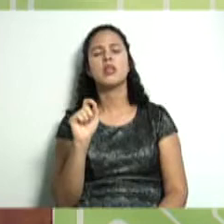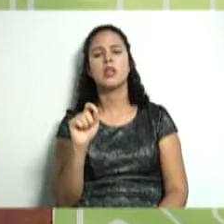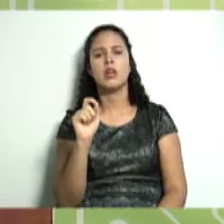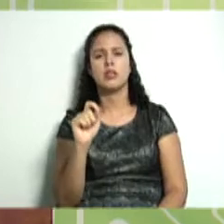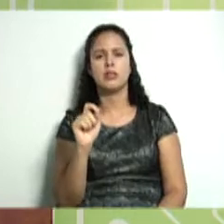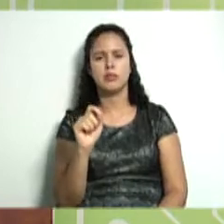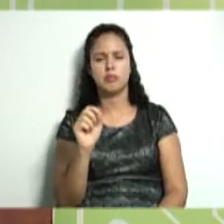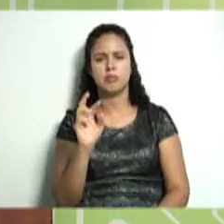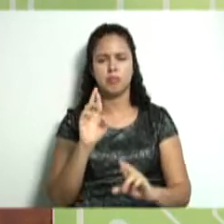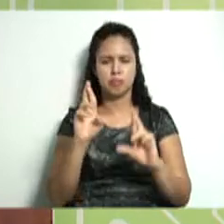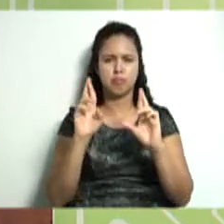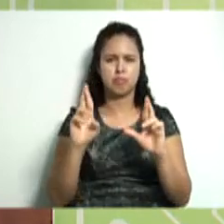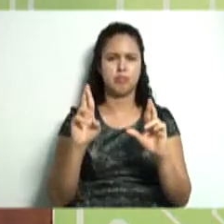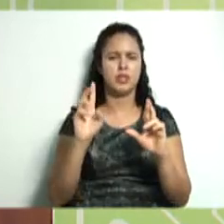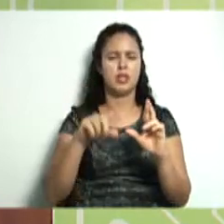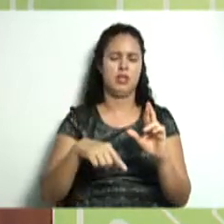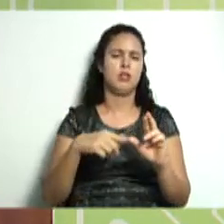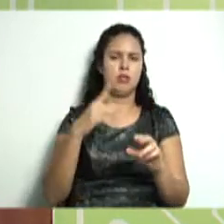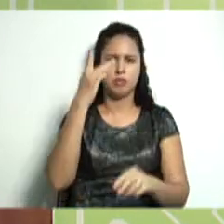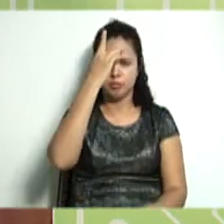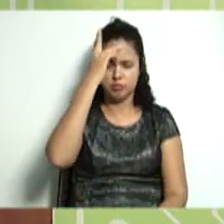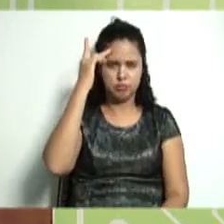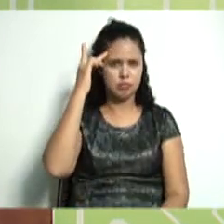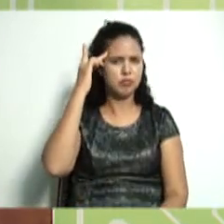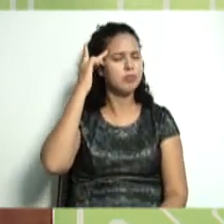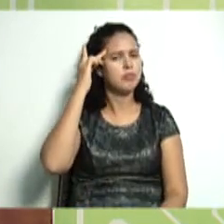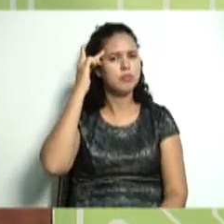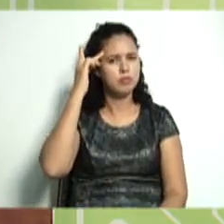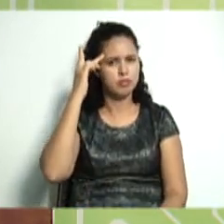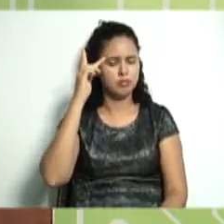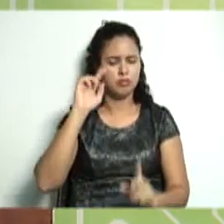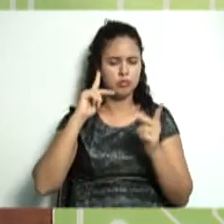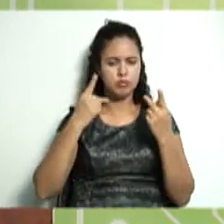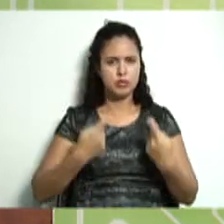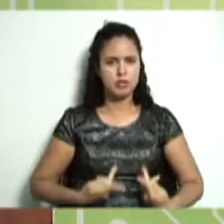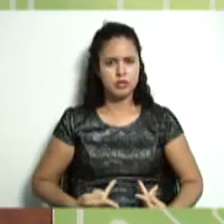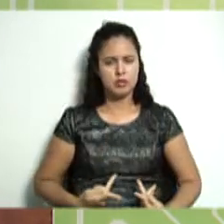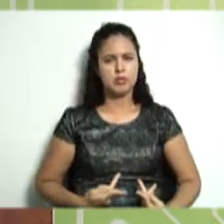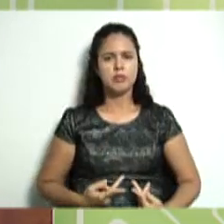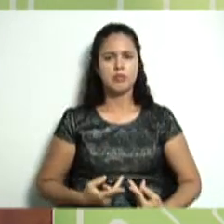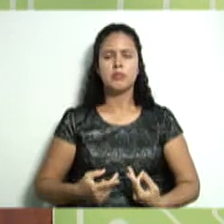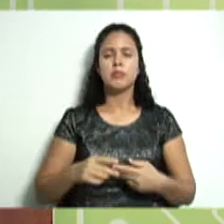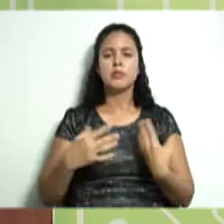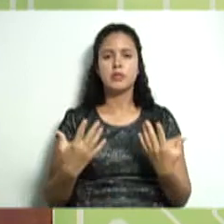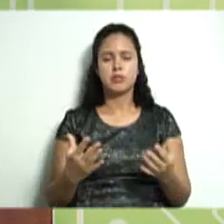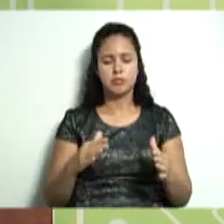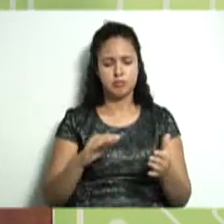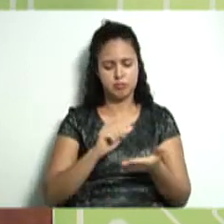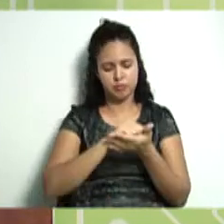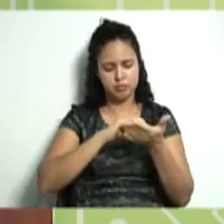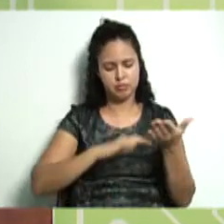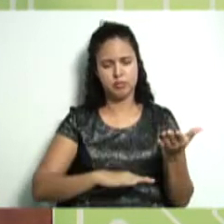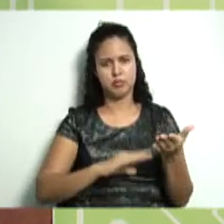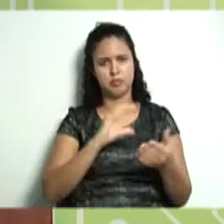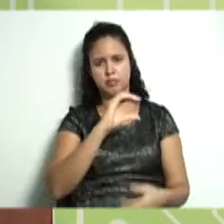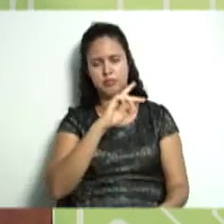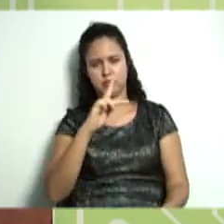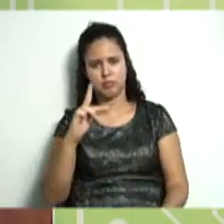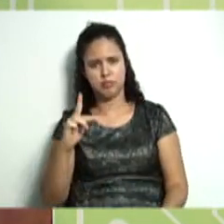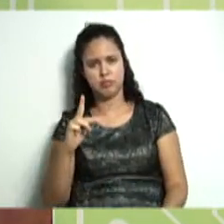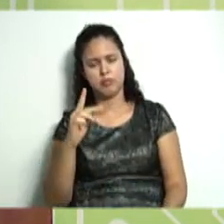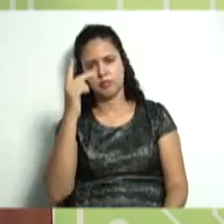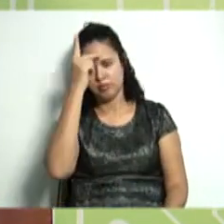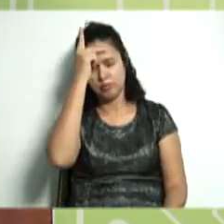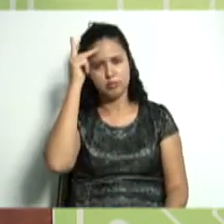a cooperação, é o ser humano, é o cooperado. Quem promove as atividades da cooperativa é o ser humano. Então, ele acaba